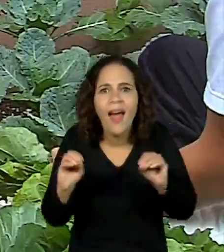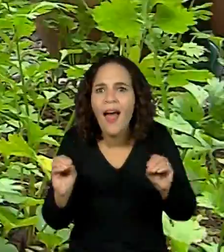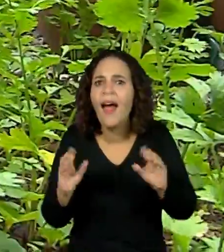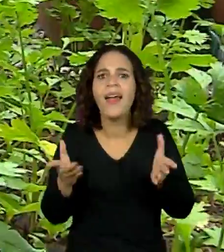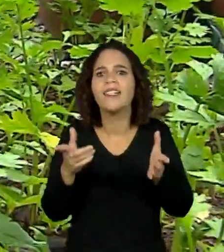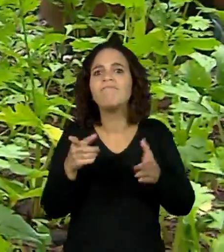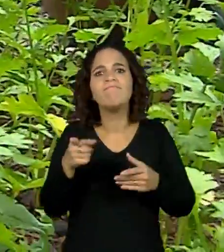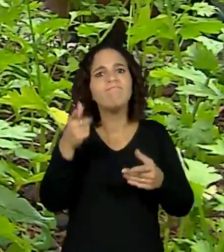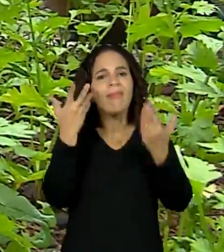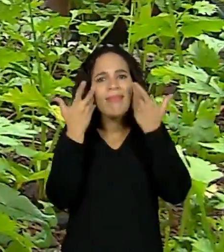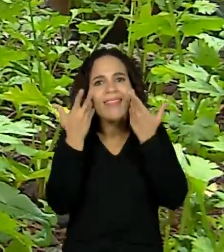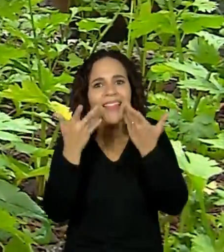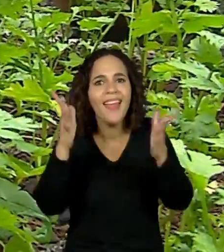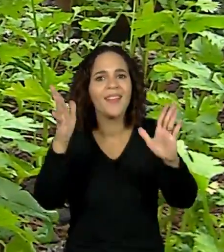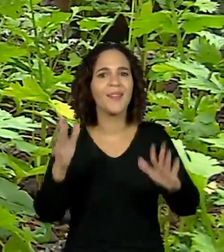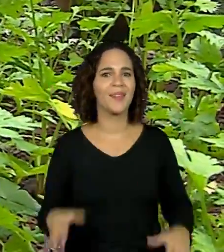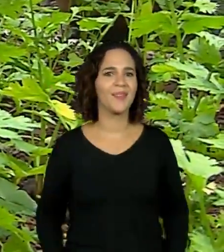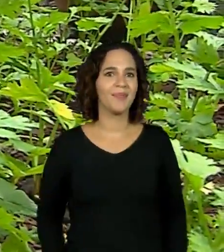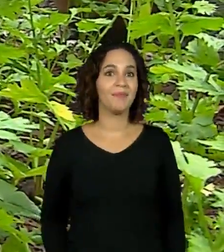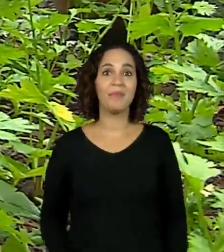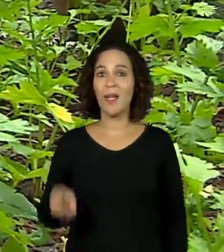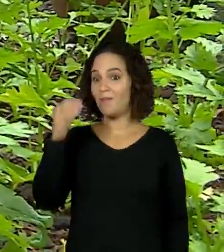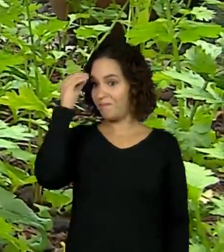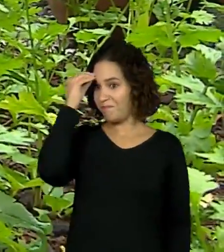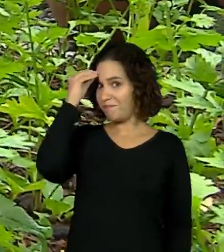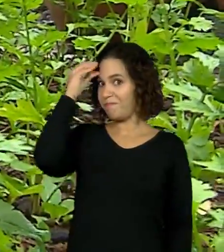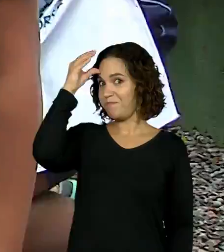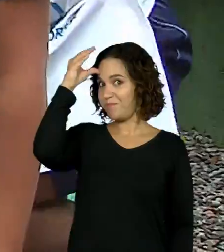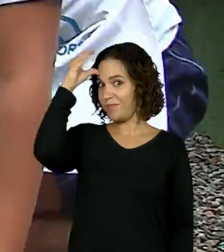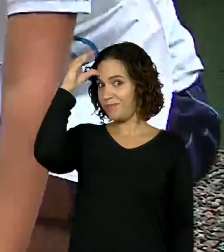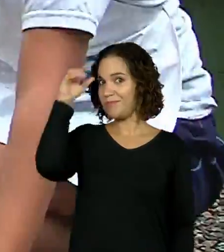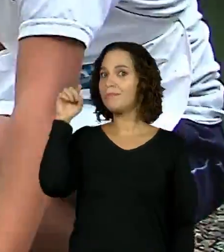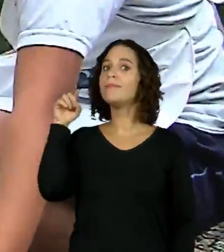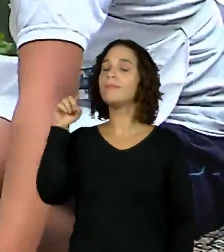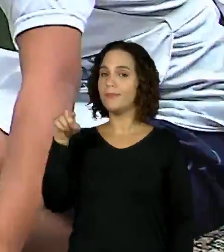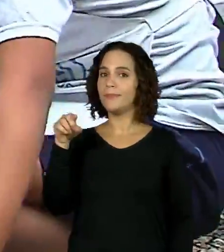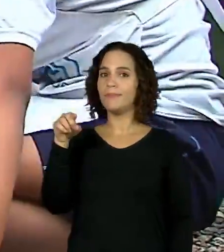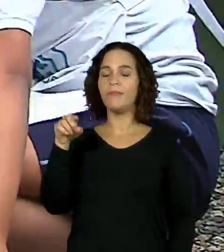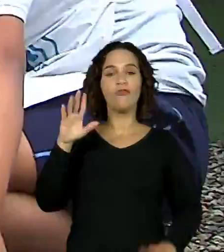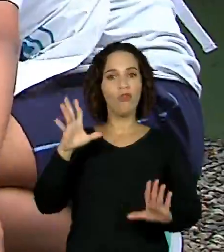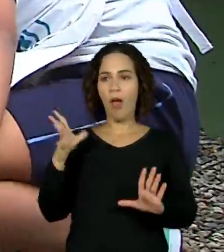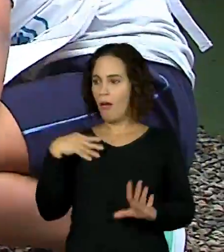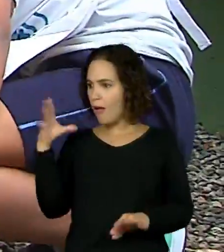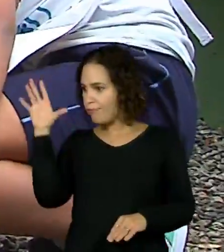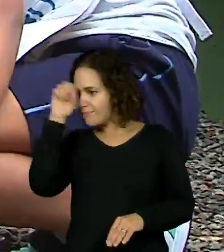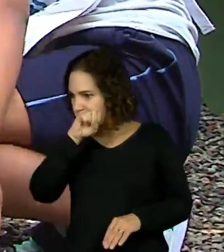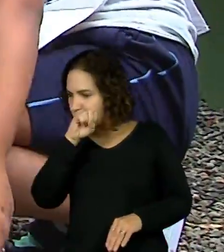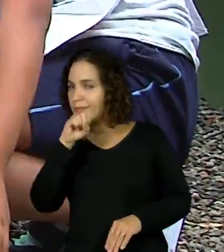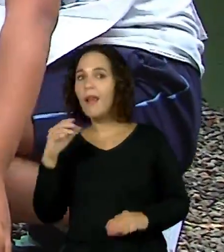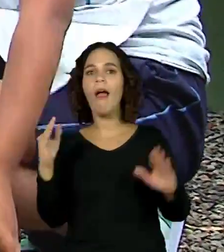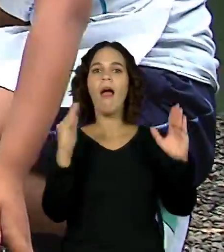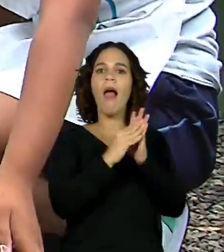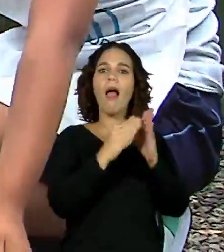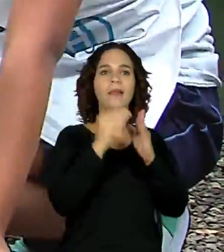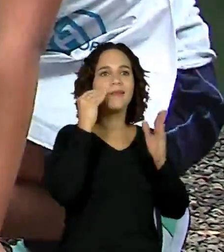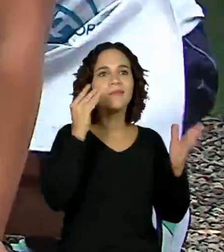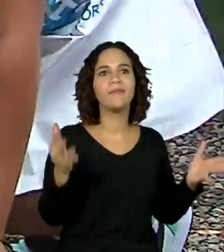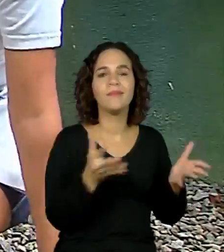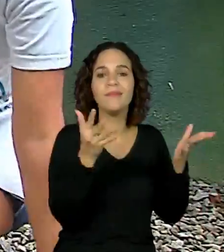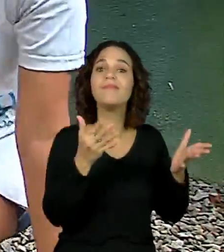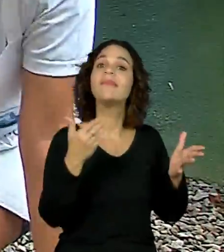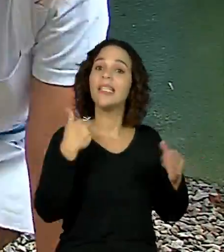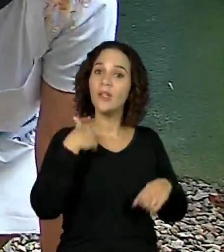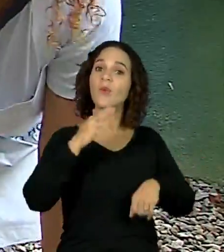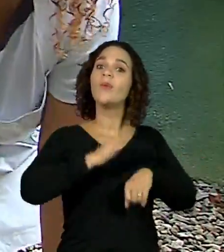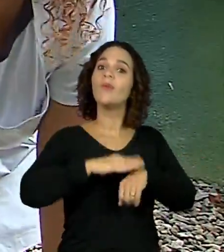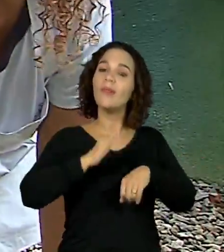fertilizantes. Conhecimento que as crianças aplicam também em casa. Crio uma pimenta,